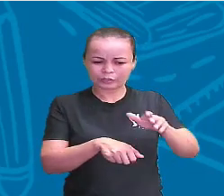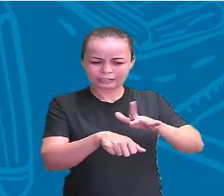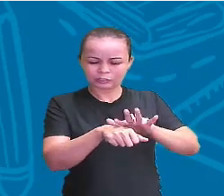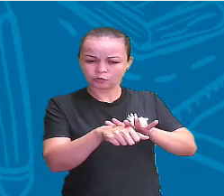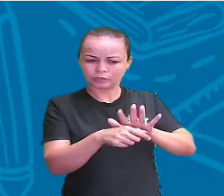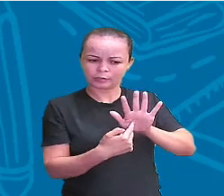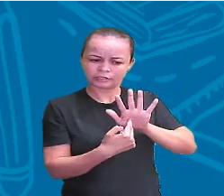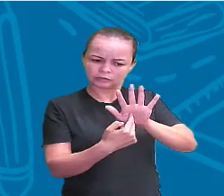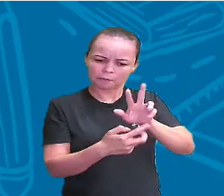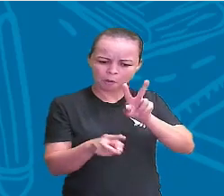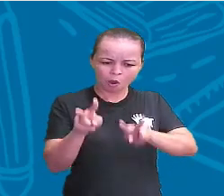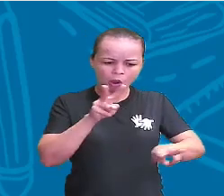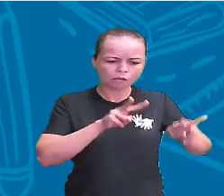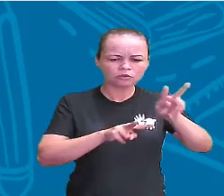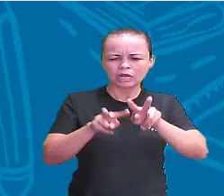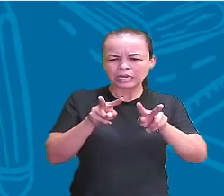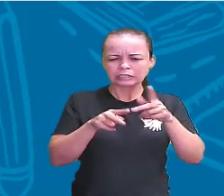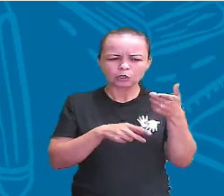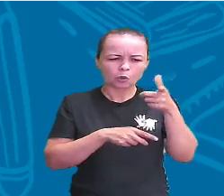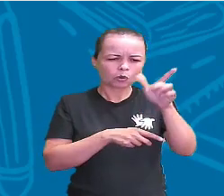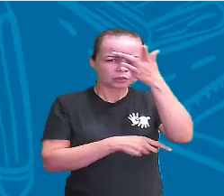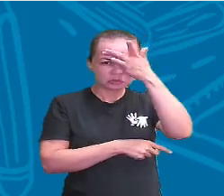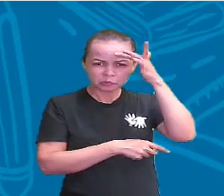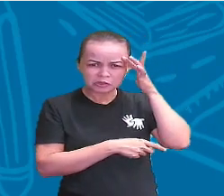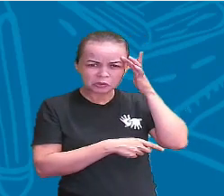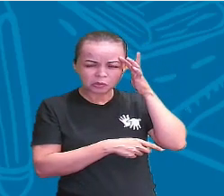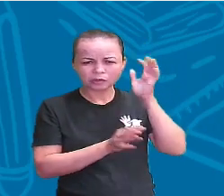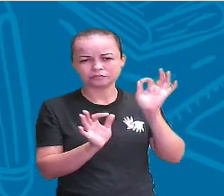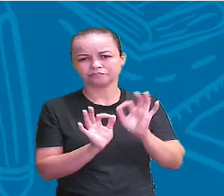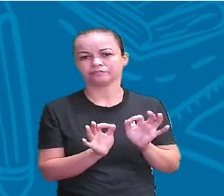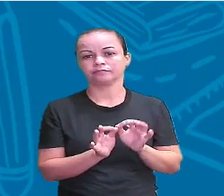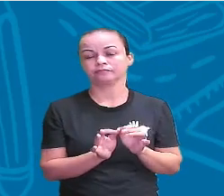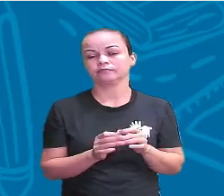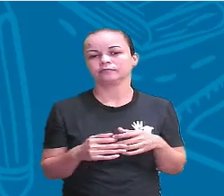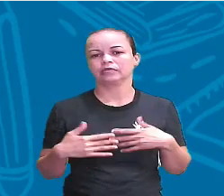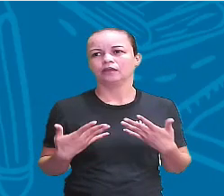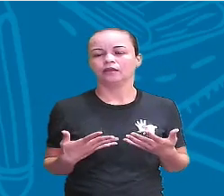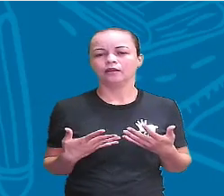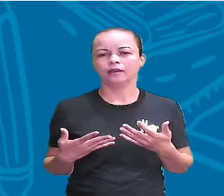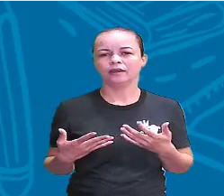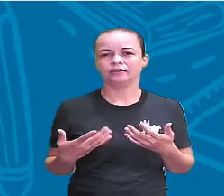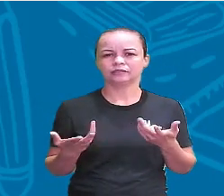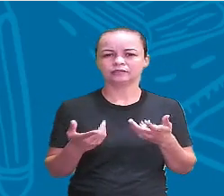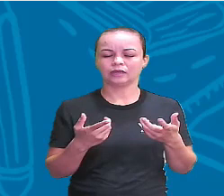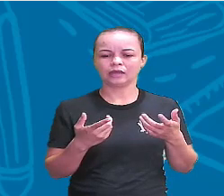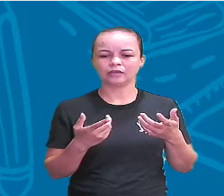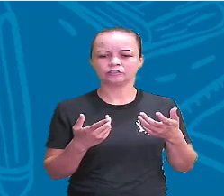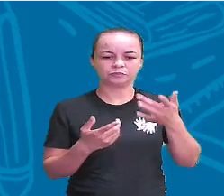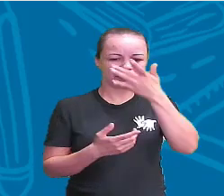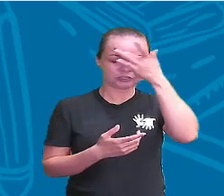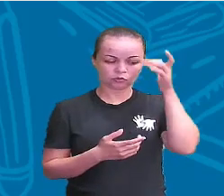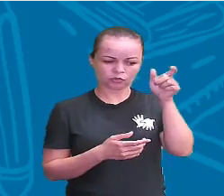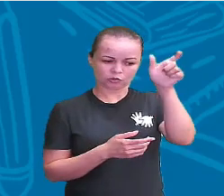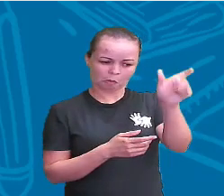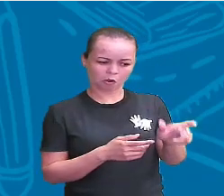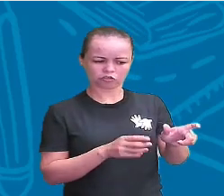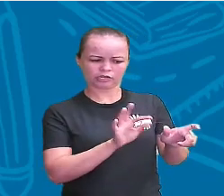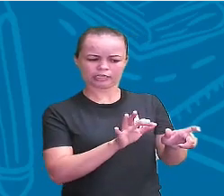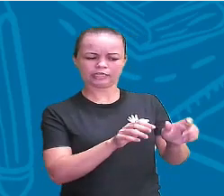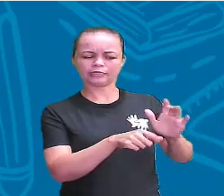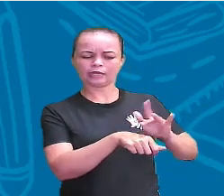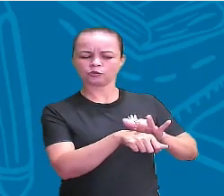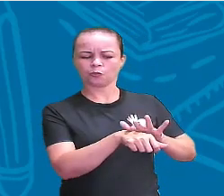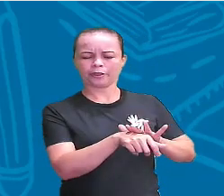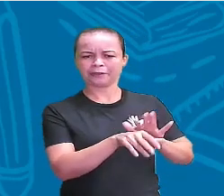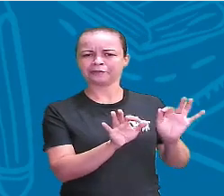algo visível aos olhos das outras pessoas. Né? Muitas vezes a pessoa não mostra algo visível às outras